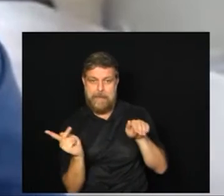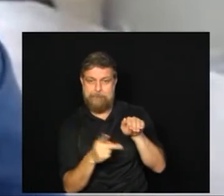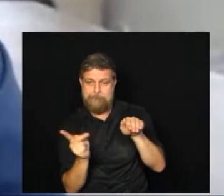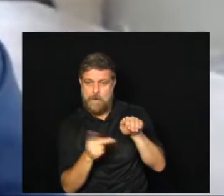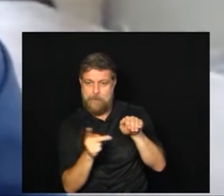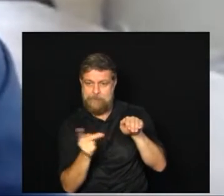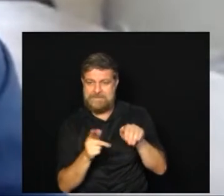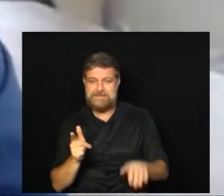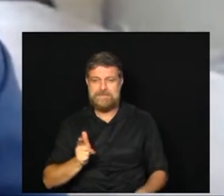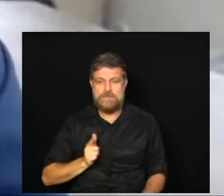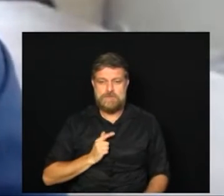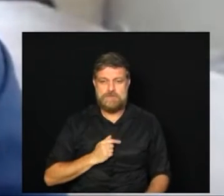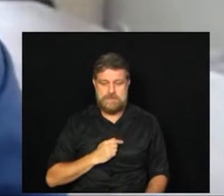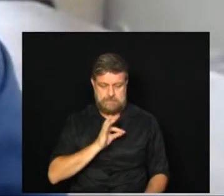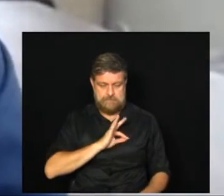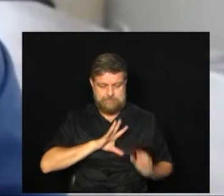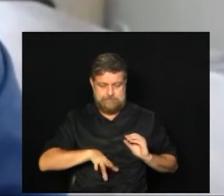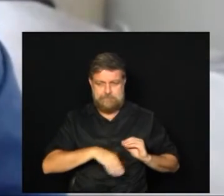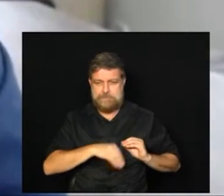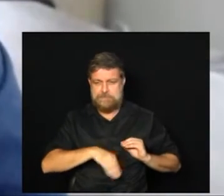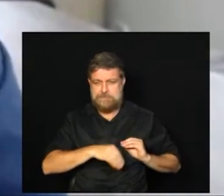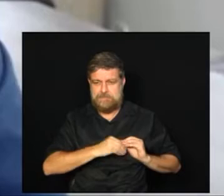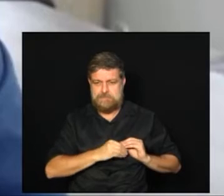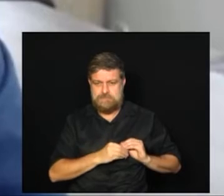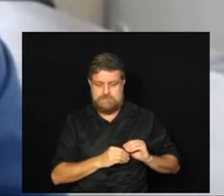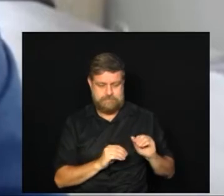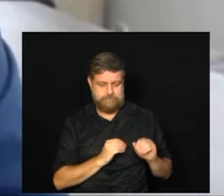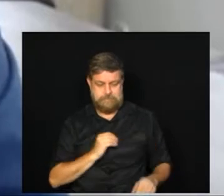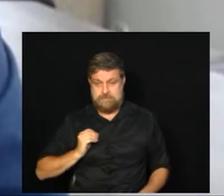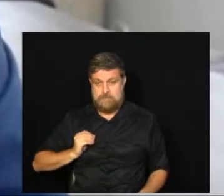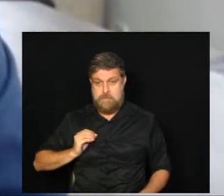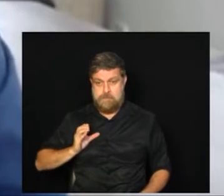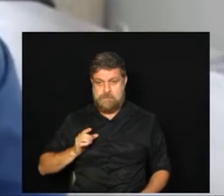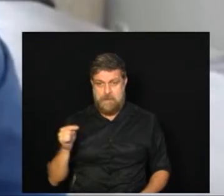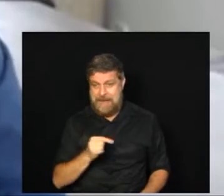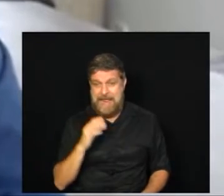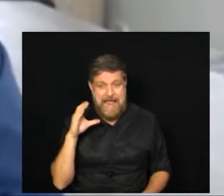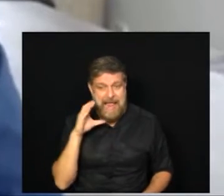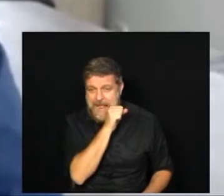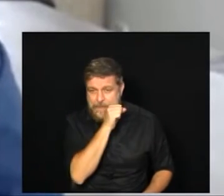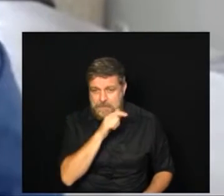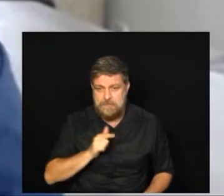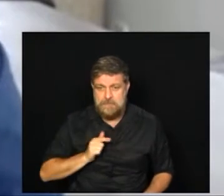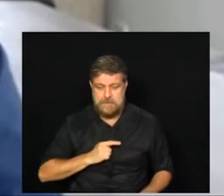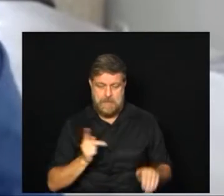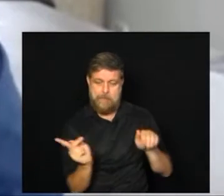sua saúde é importante, que a sua saúde mental é importante, que o seu estudo vai te levar em algum lugar, né?